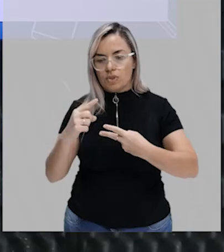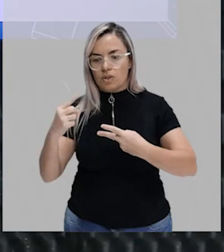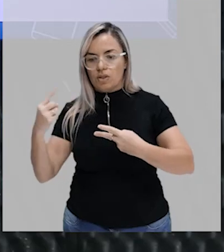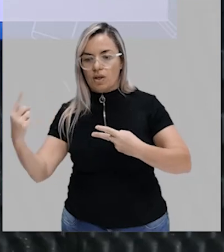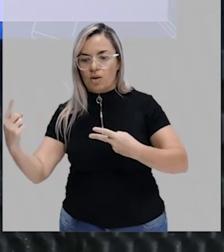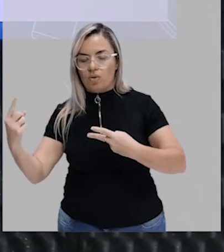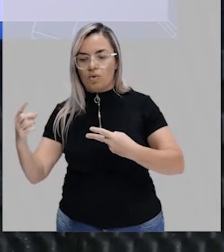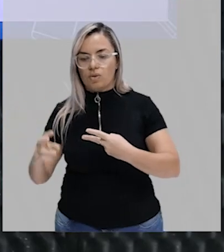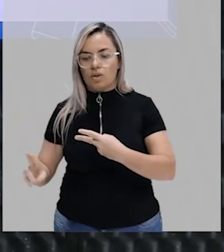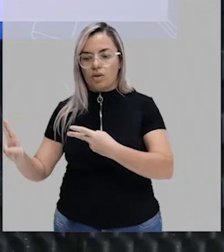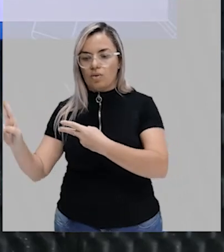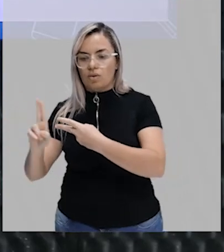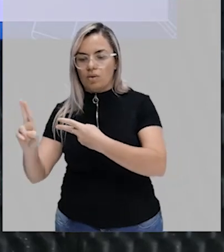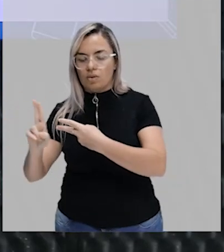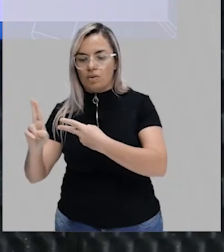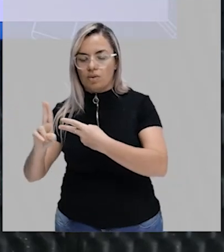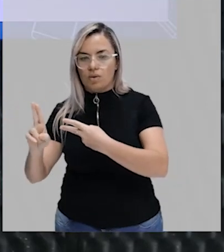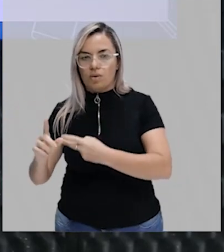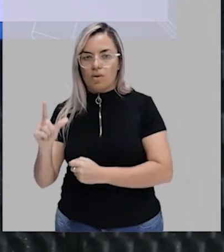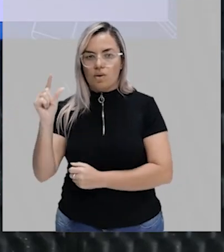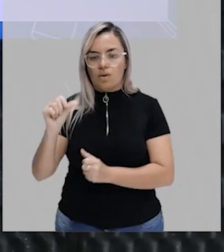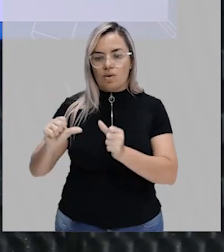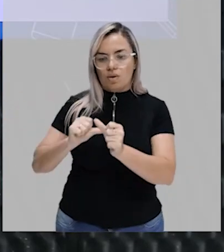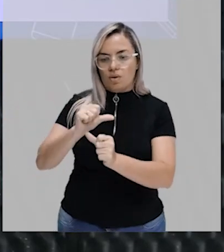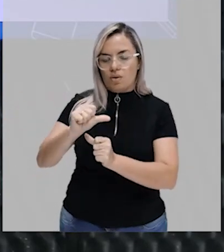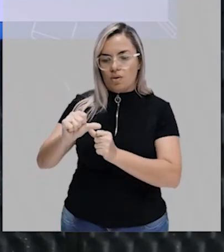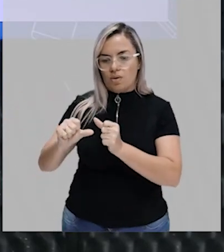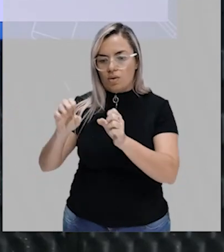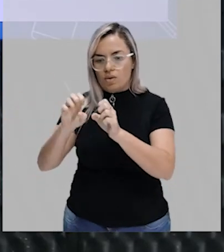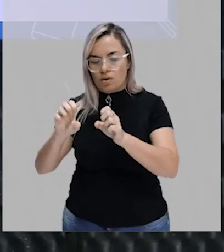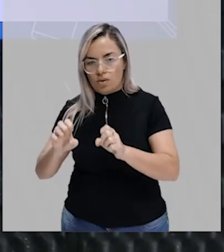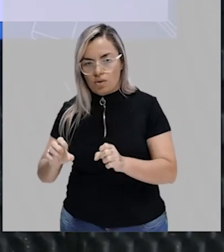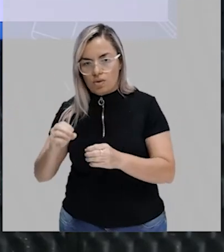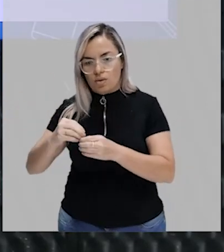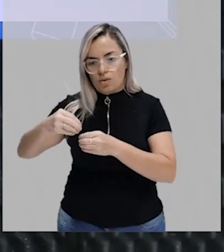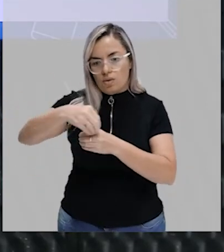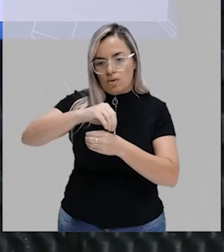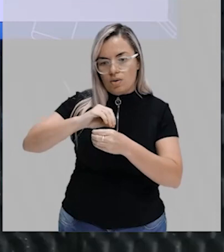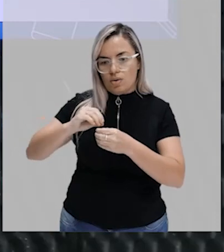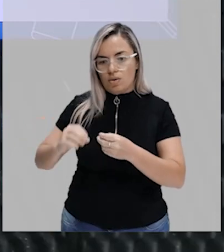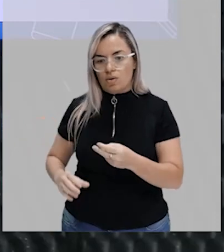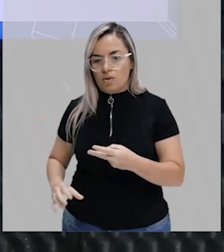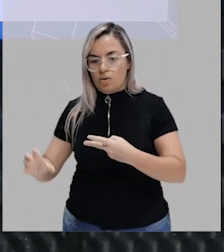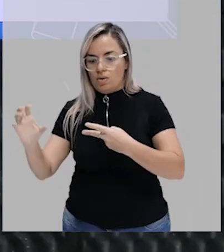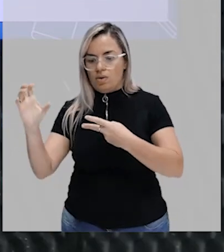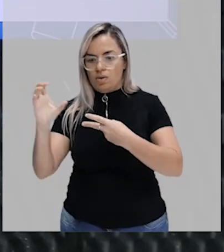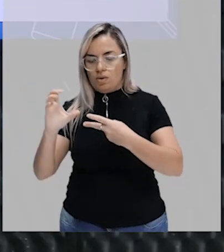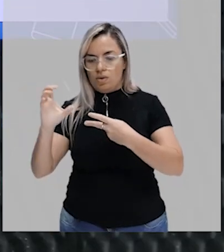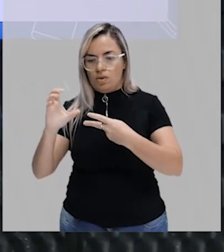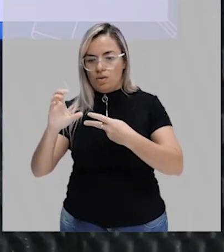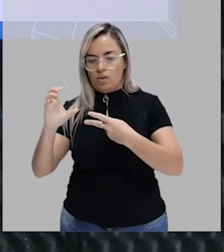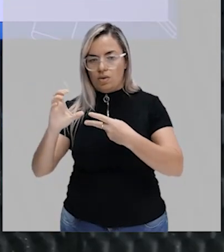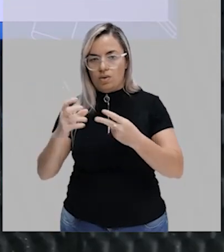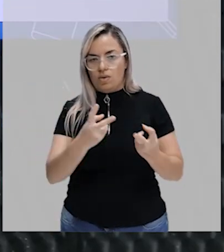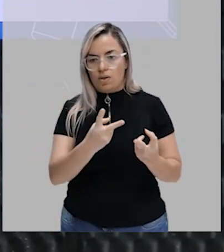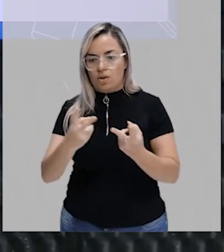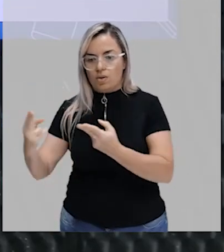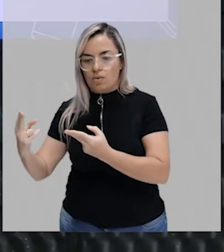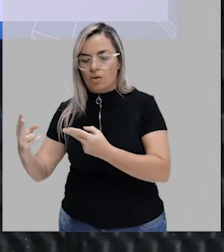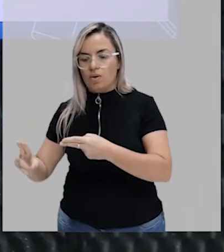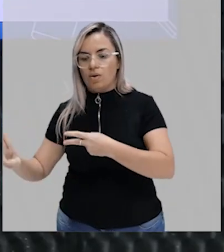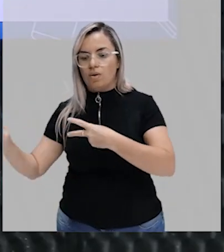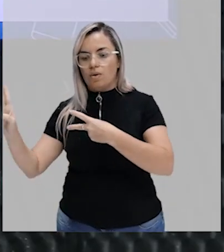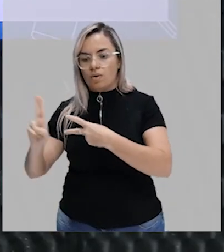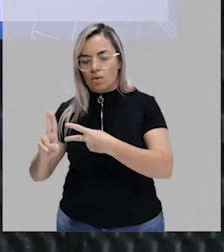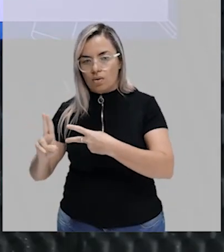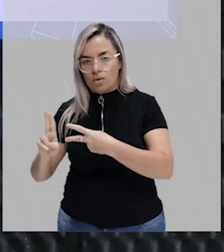uma pequena mudança na estrutura da molécula fez com que a citosina ficasse igual à uracila.